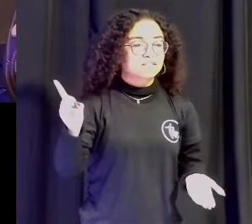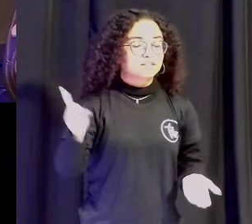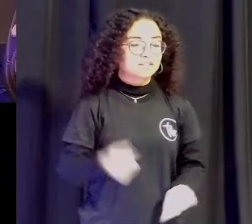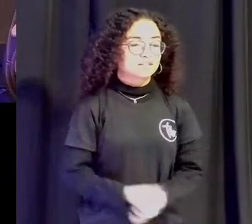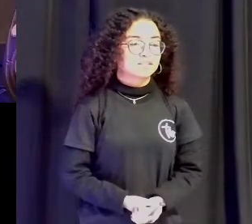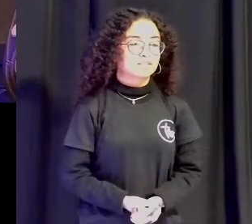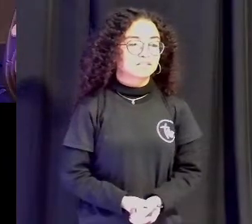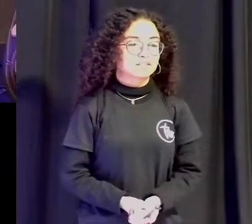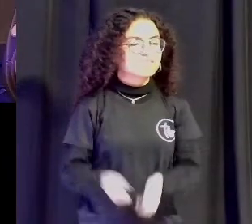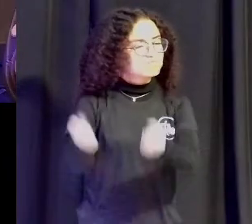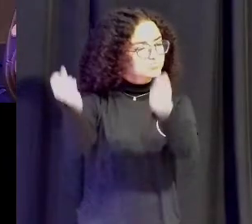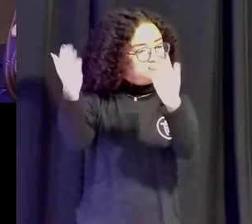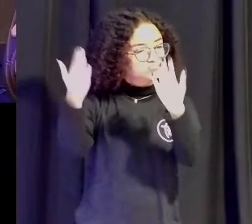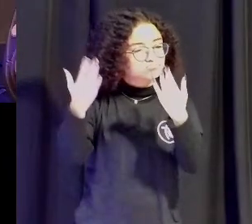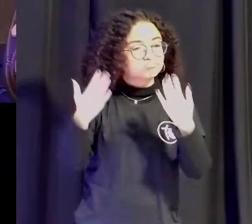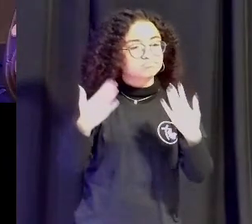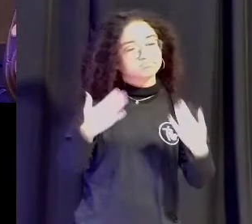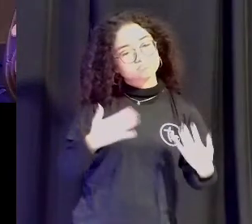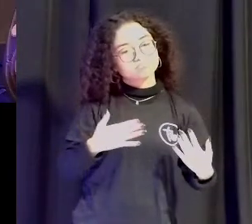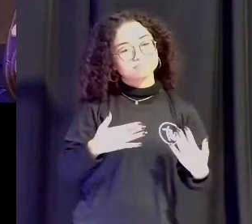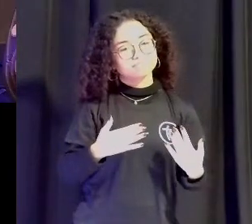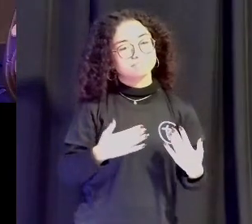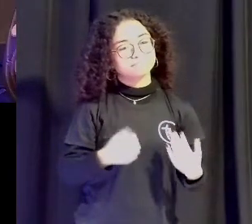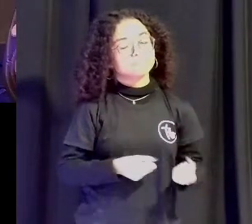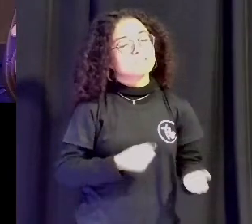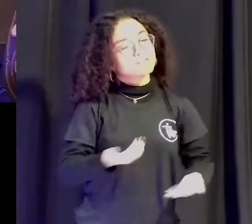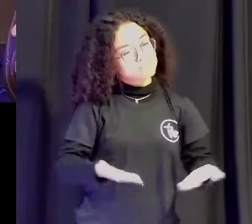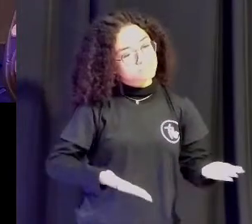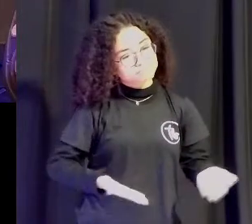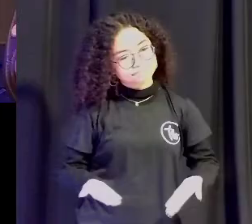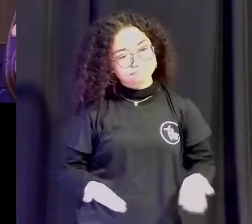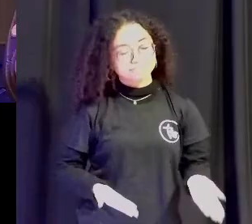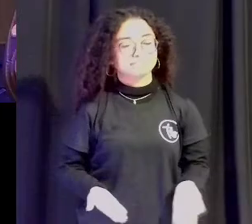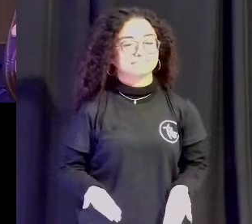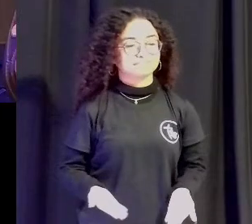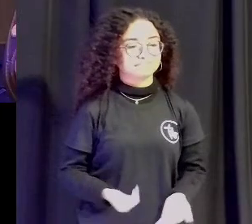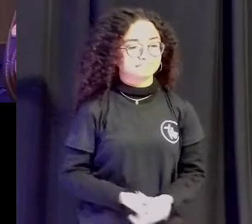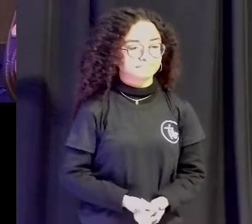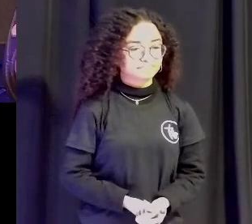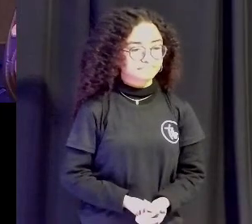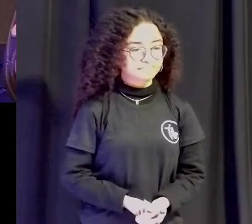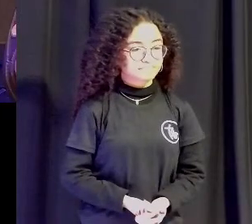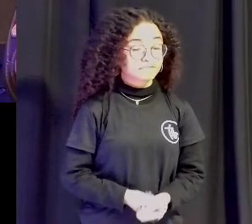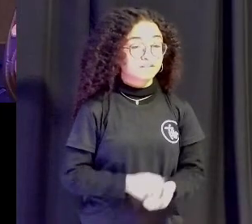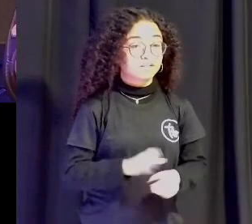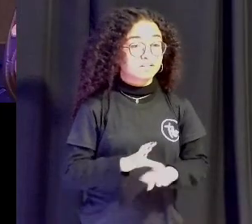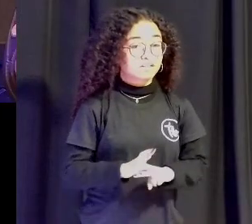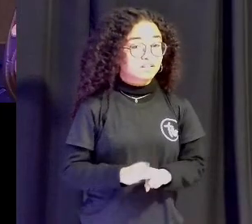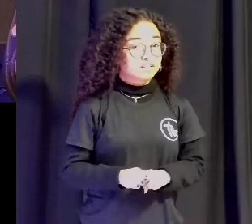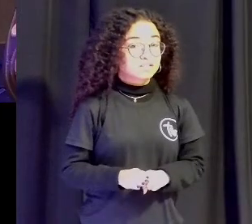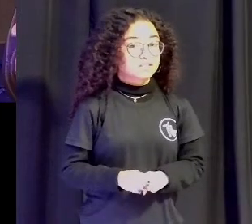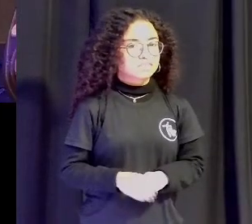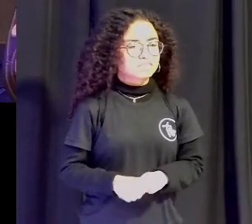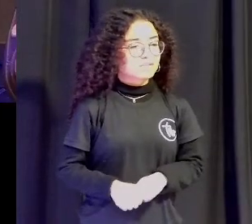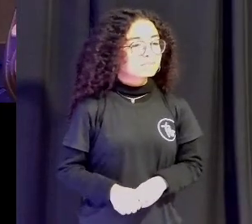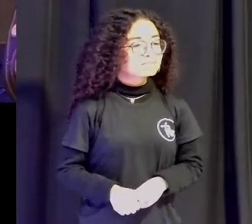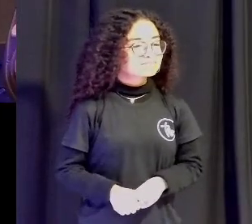sejamos edificados ao compartilhá-la. Meus irmãos, pode parecer